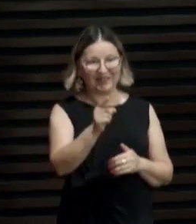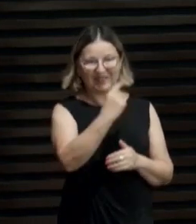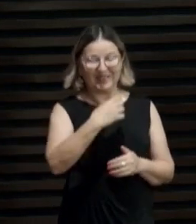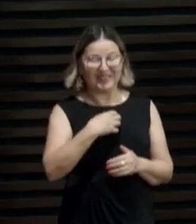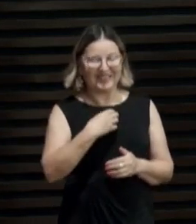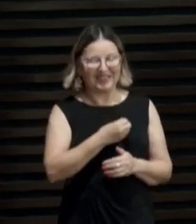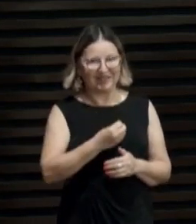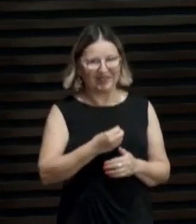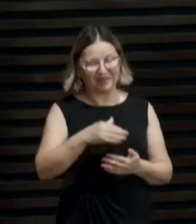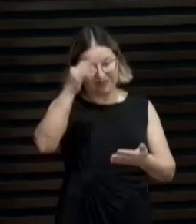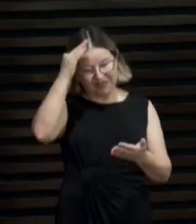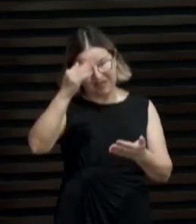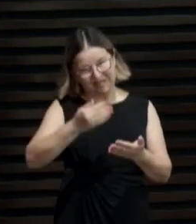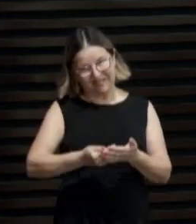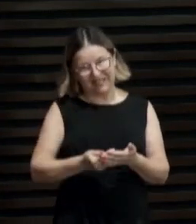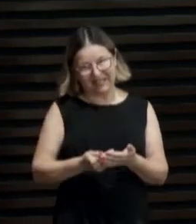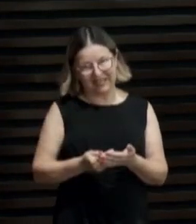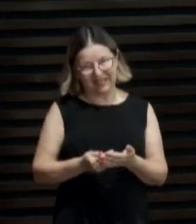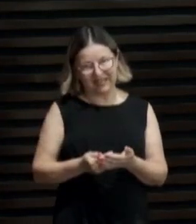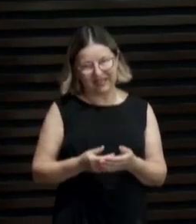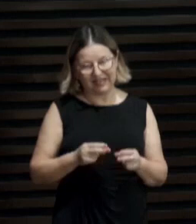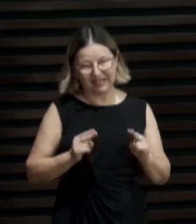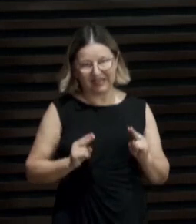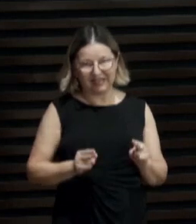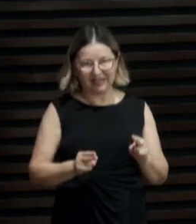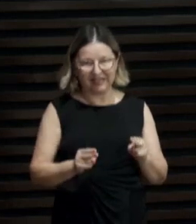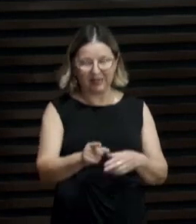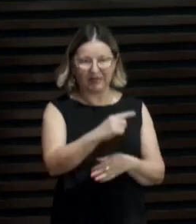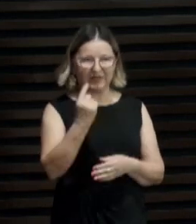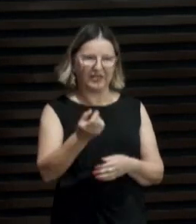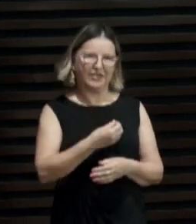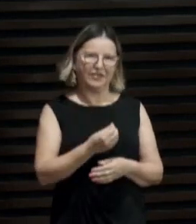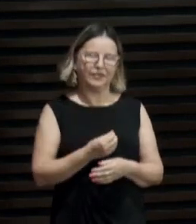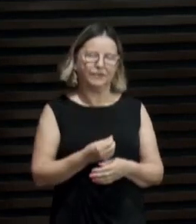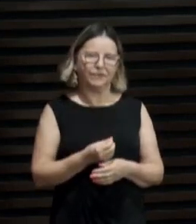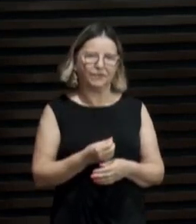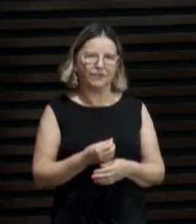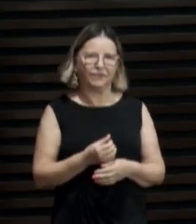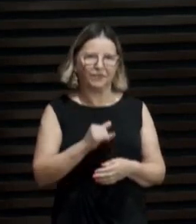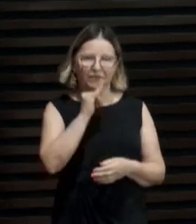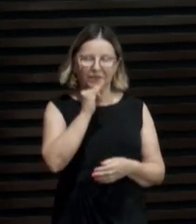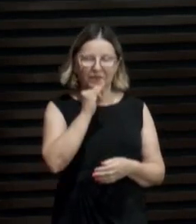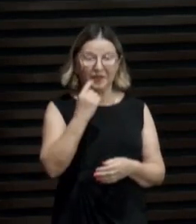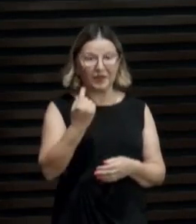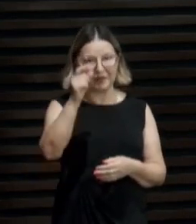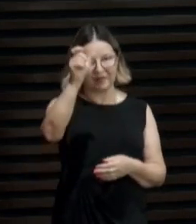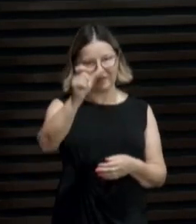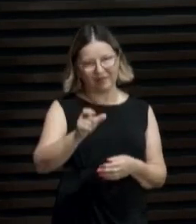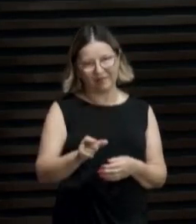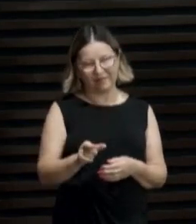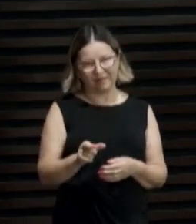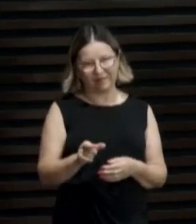Então a fé ou a crença estão o tempo todo envolvidas em nossa vida. Por exemplo, uma pessoa, ela